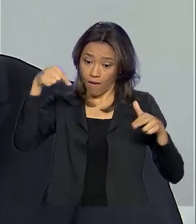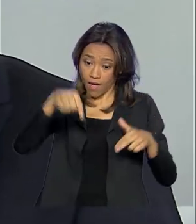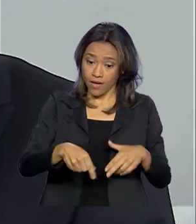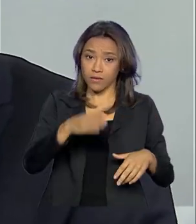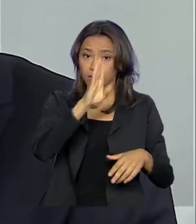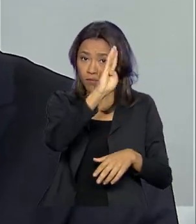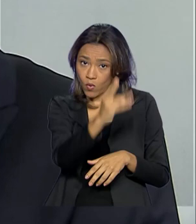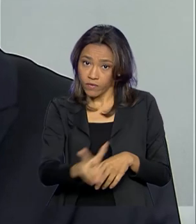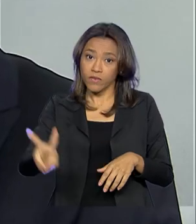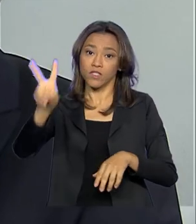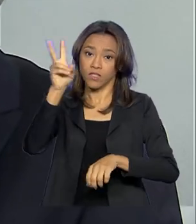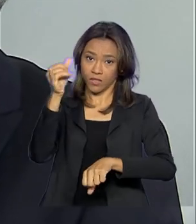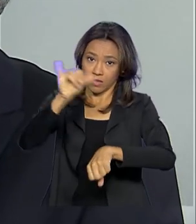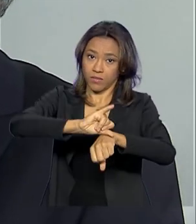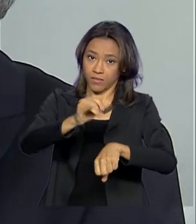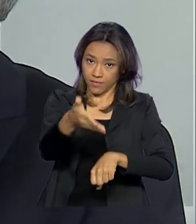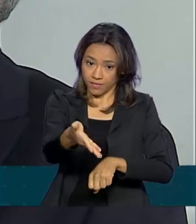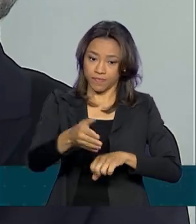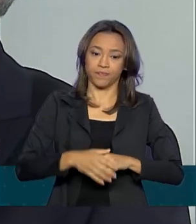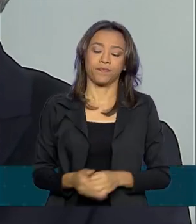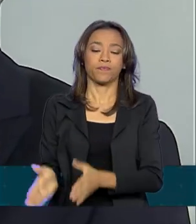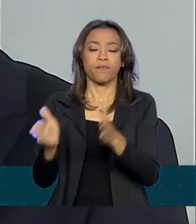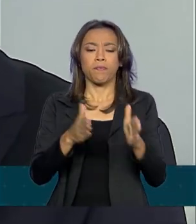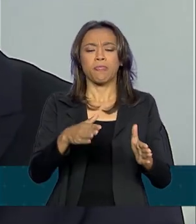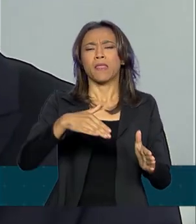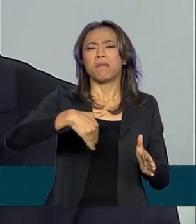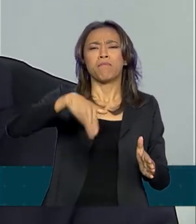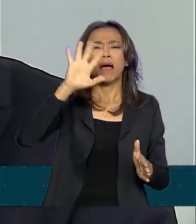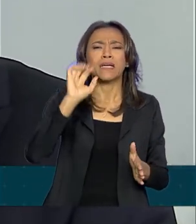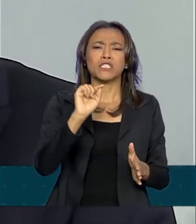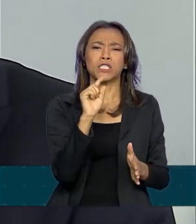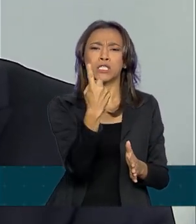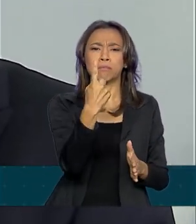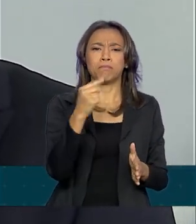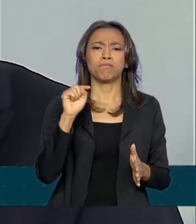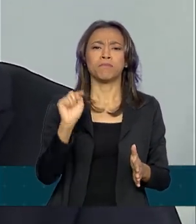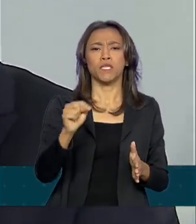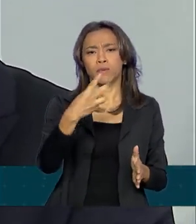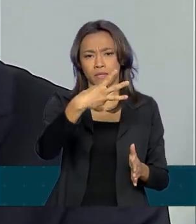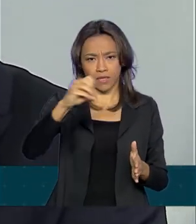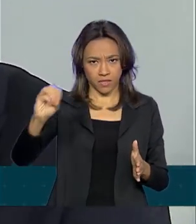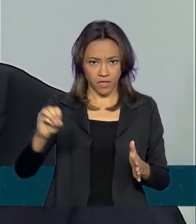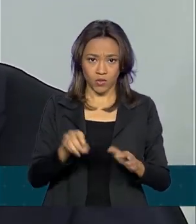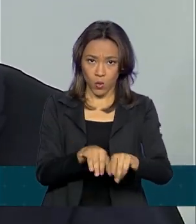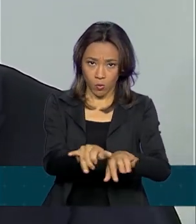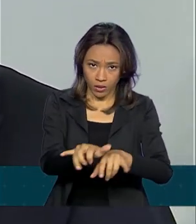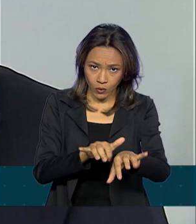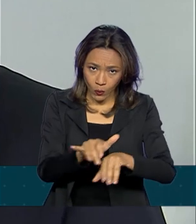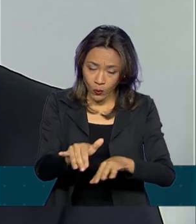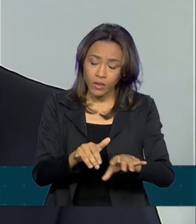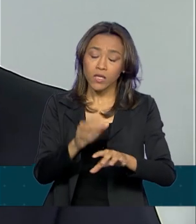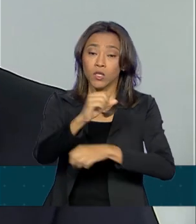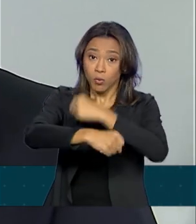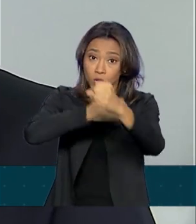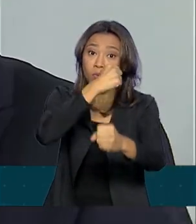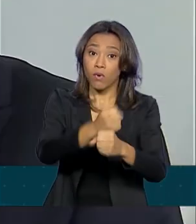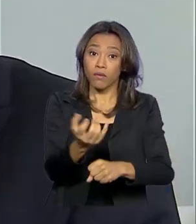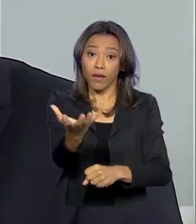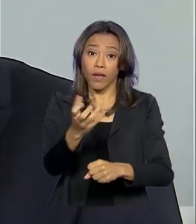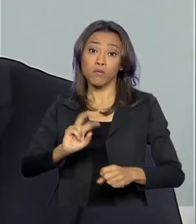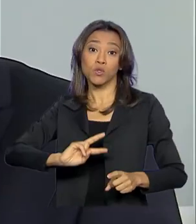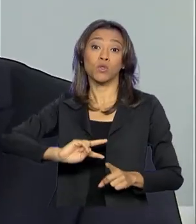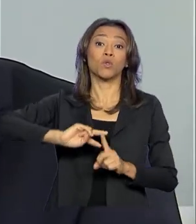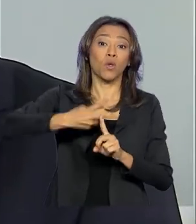Esse ano nós distribuímos mais de 1.300 computadores. Para o ano que vem a meta é dobrar pelo menos essa quantidade.